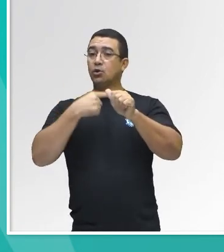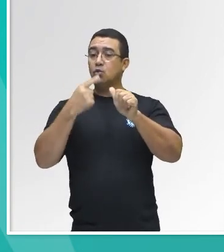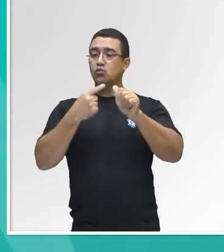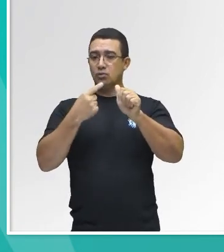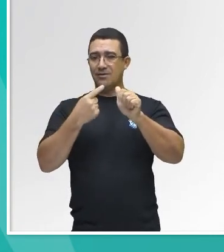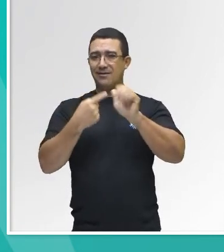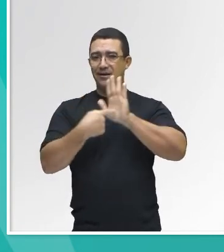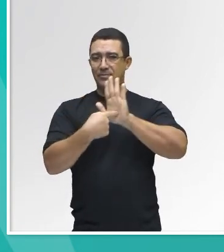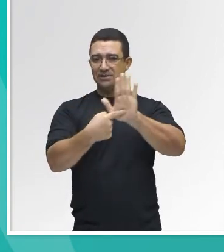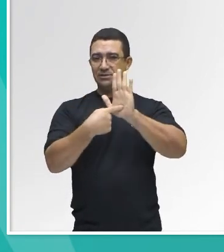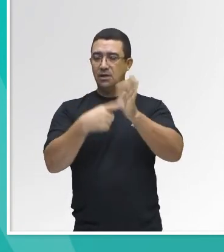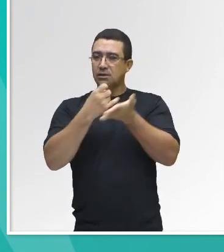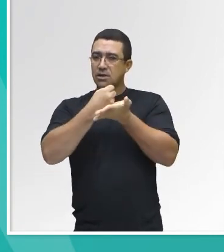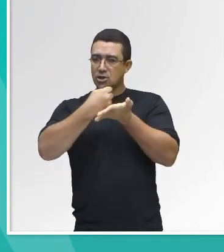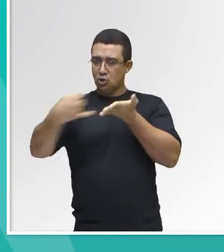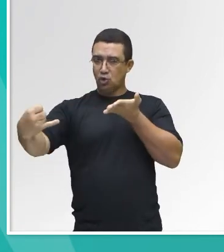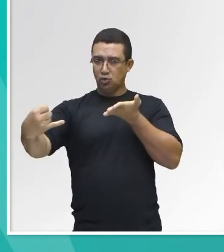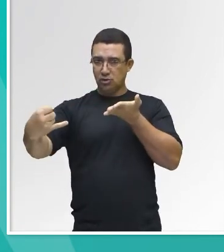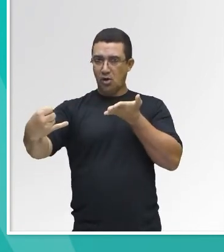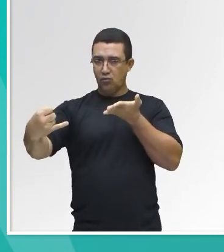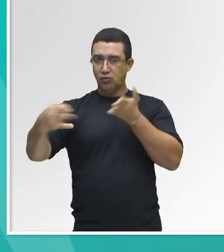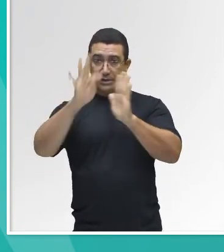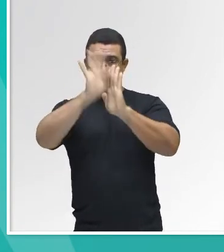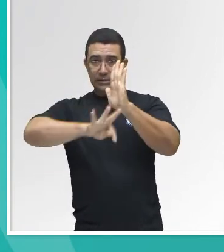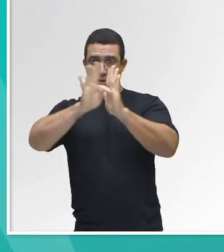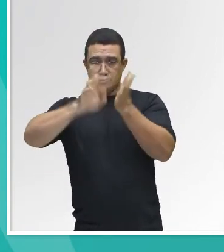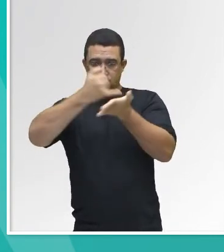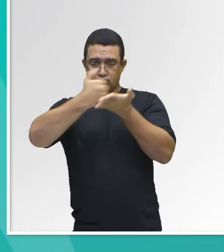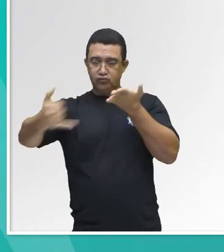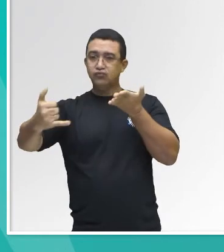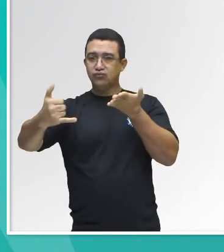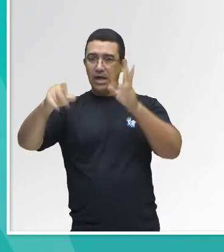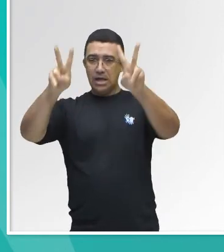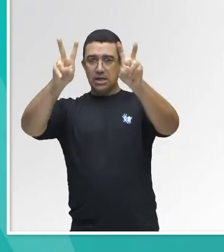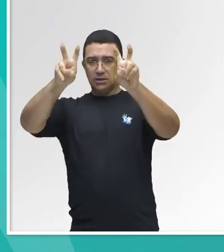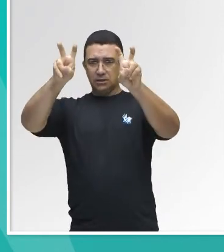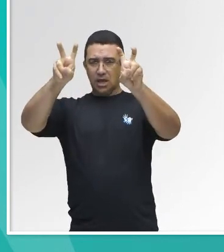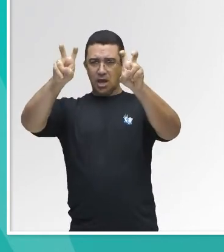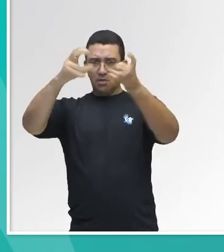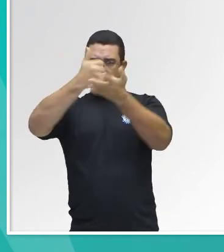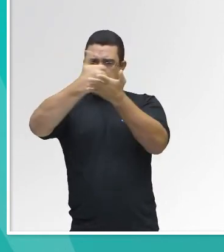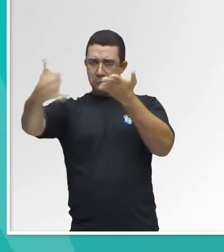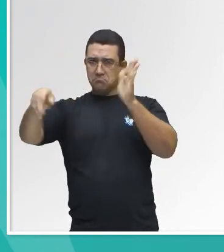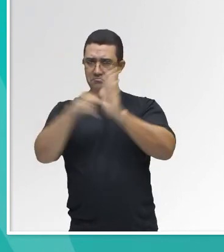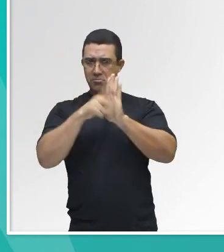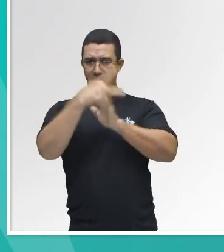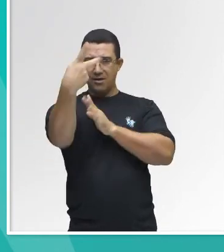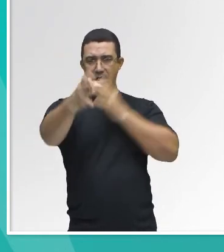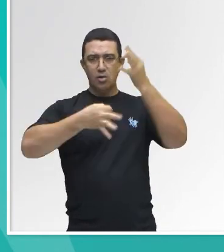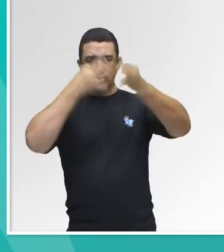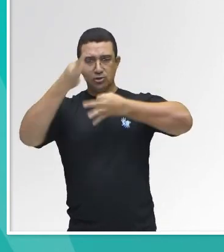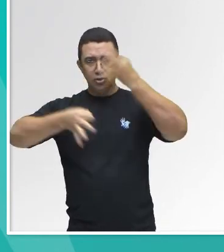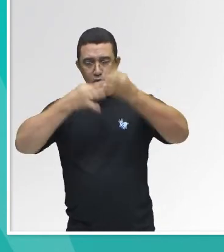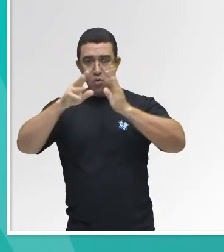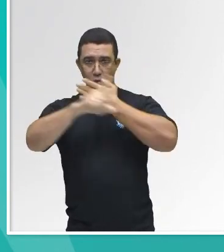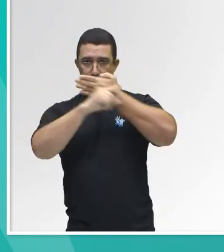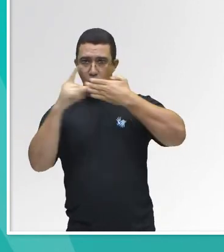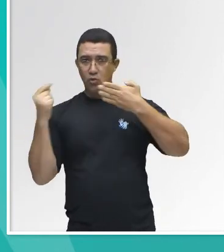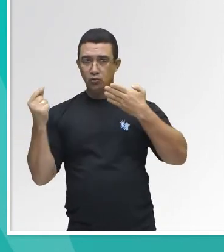né? Es la introducción de la tesis, lo que opina ou planteia o autor. Se